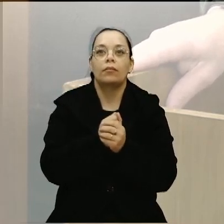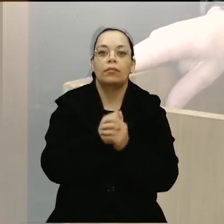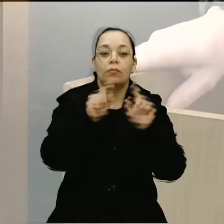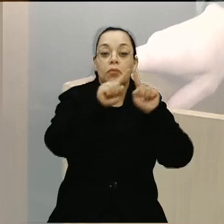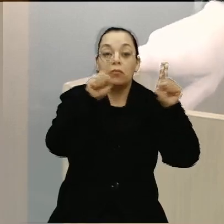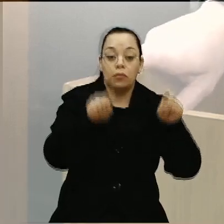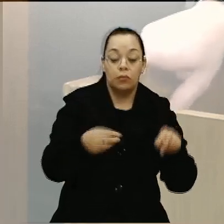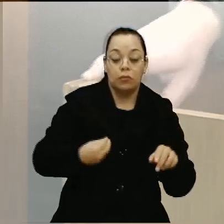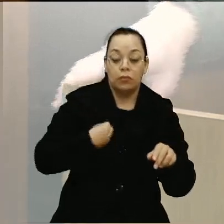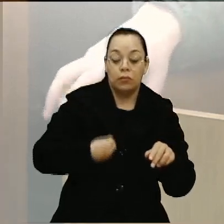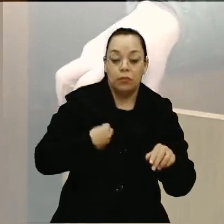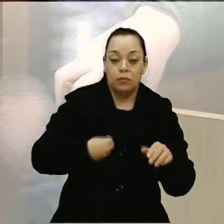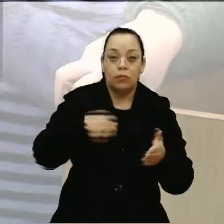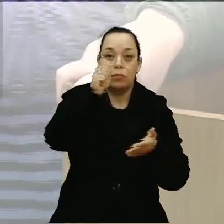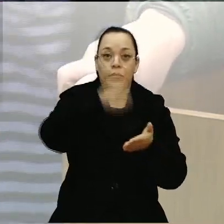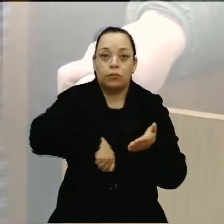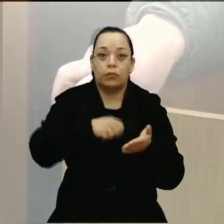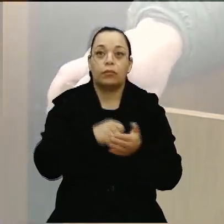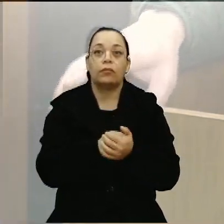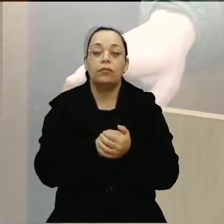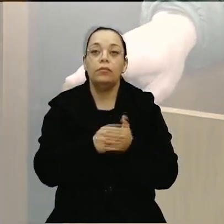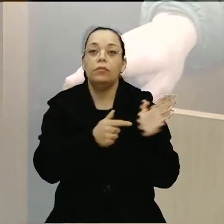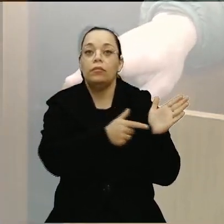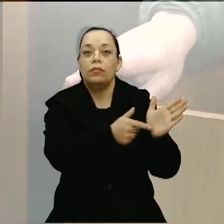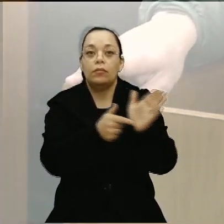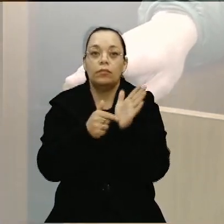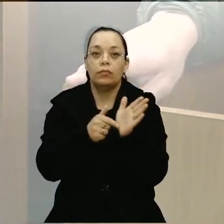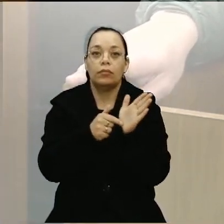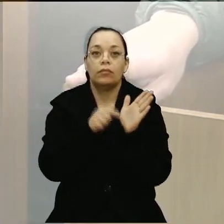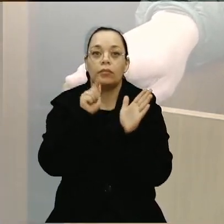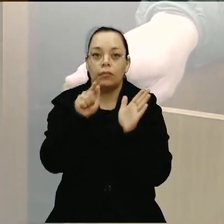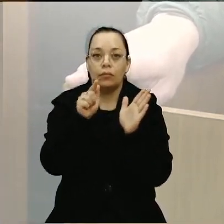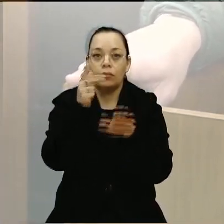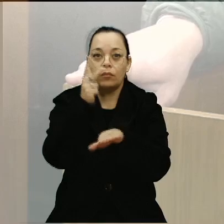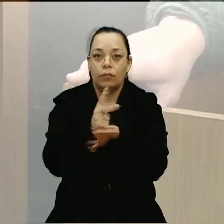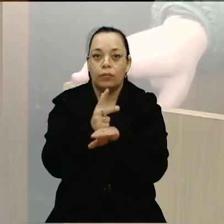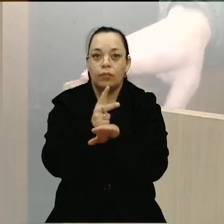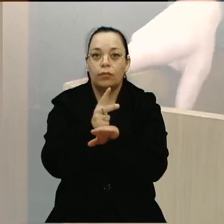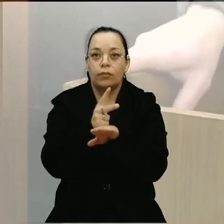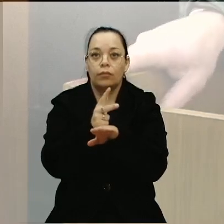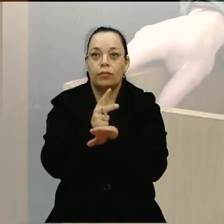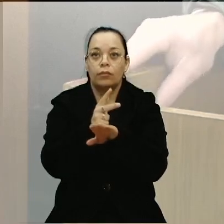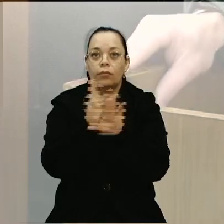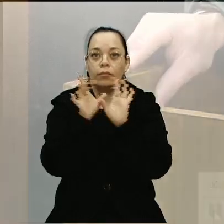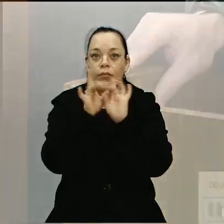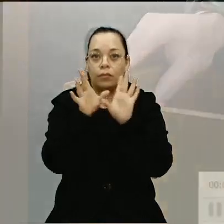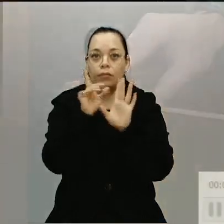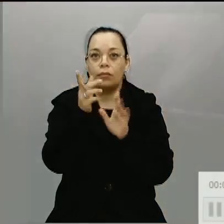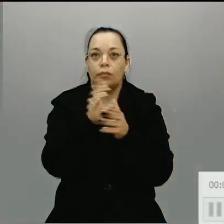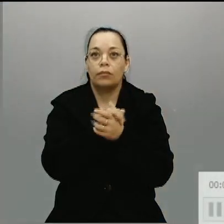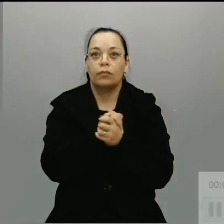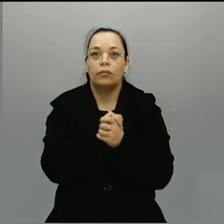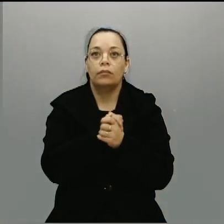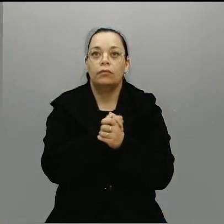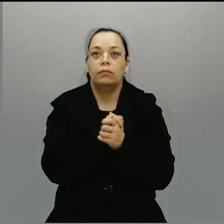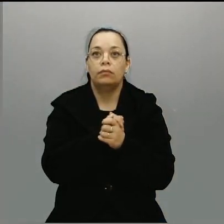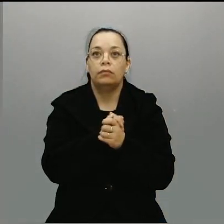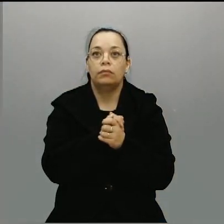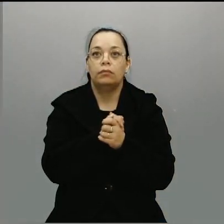estavam presentes na assinatura. E eu quero mostrar esse pequeno vídeo, pode soltar o vídeo.